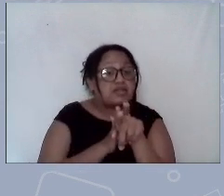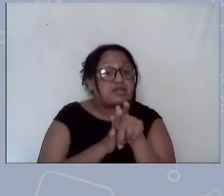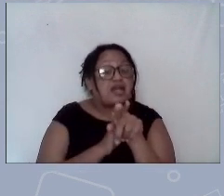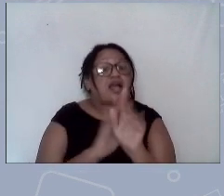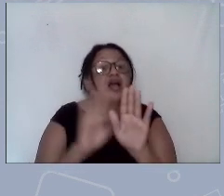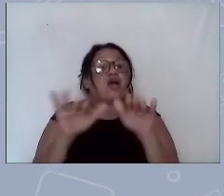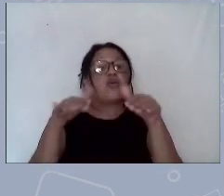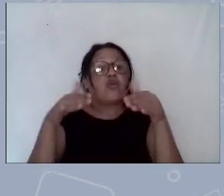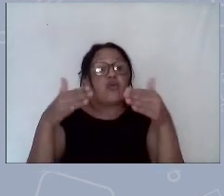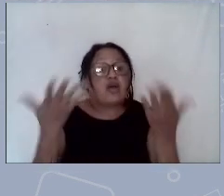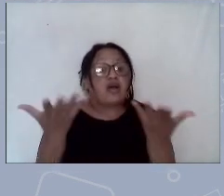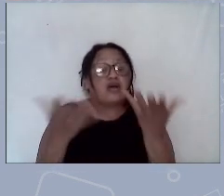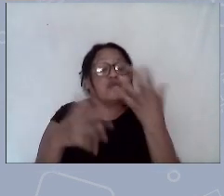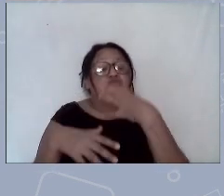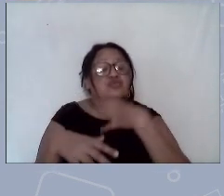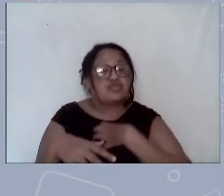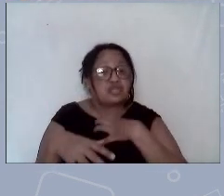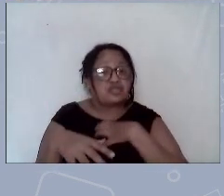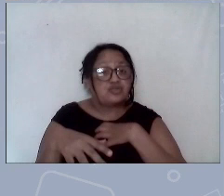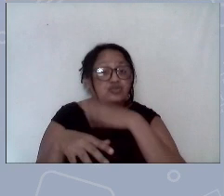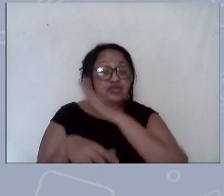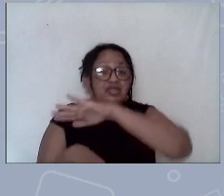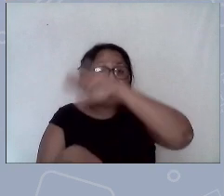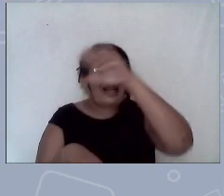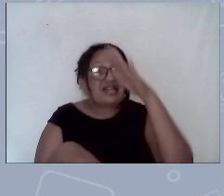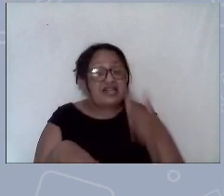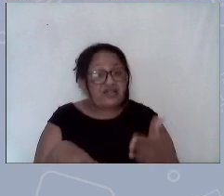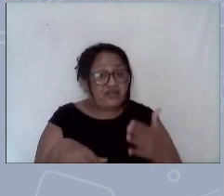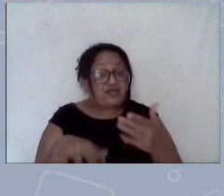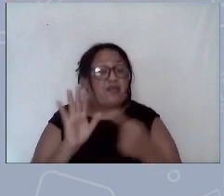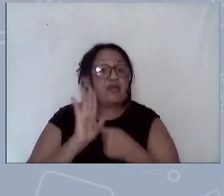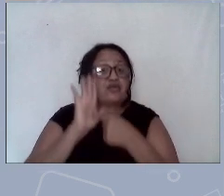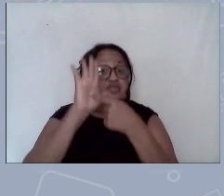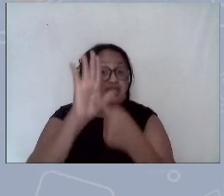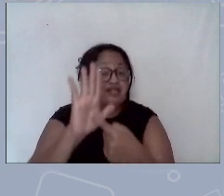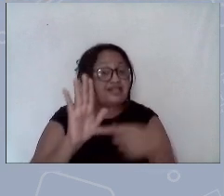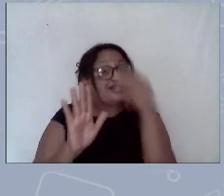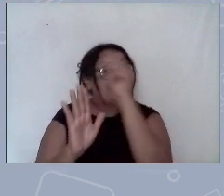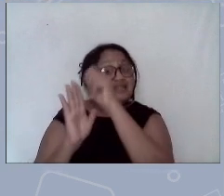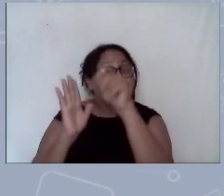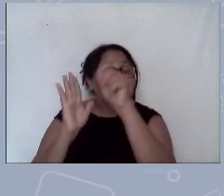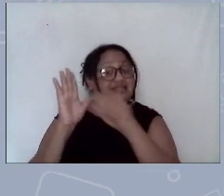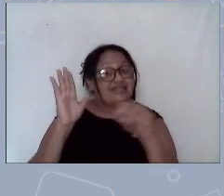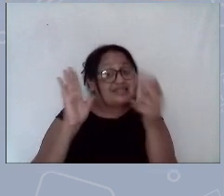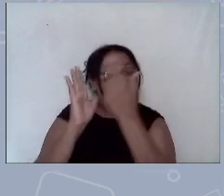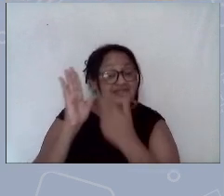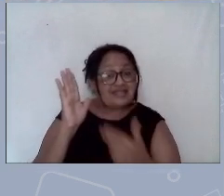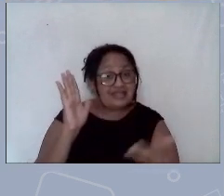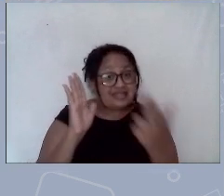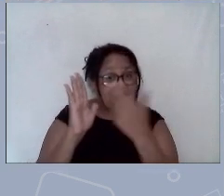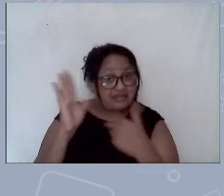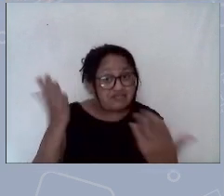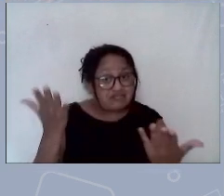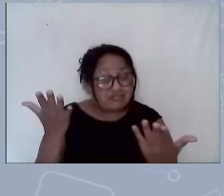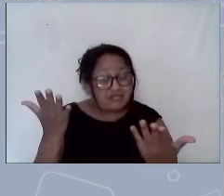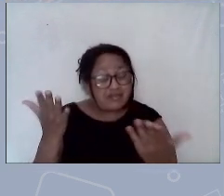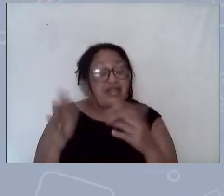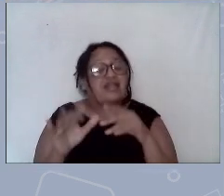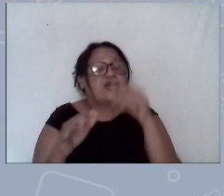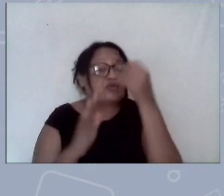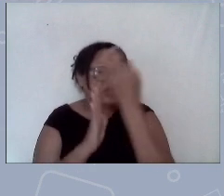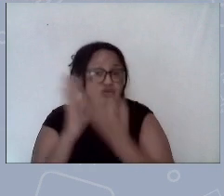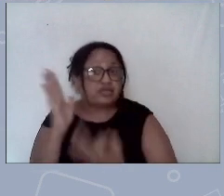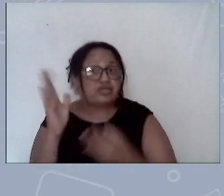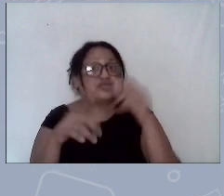relevo apresentada e descrita porque é o que o texto faz é e aí então o